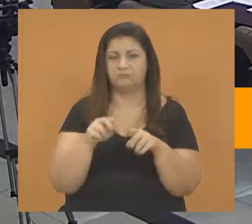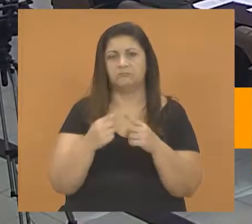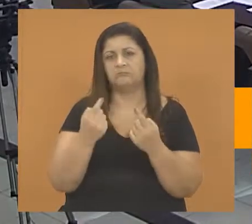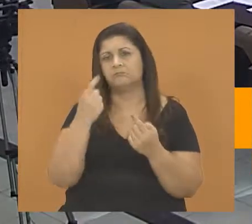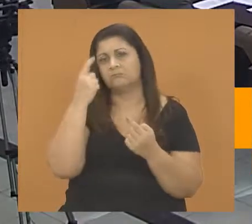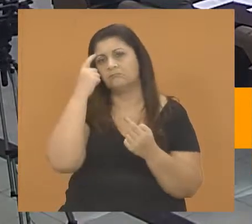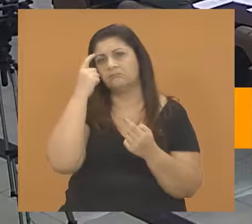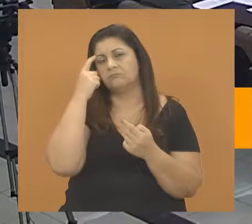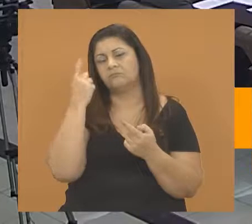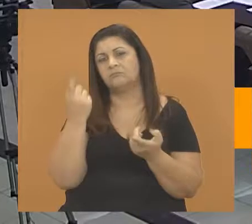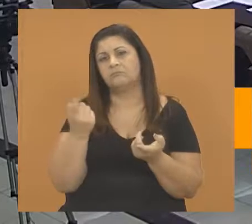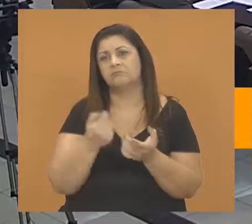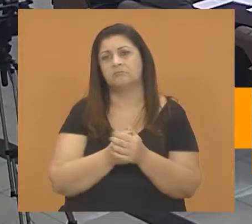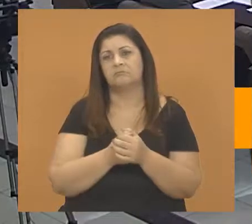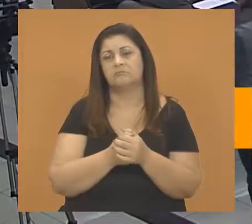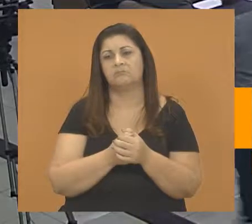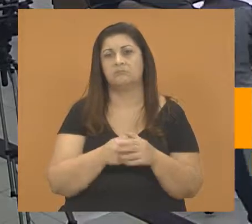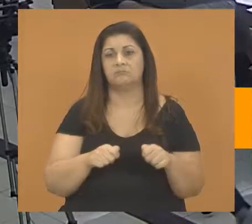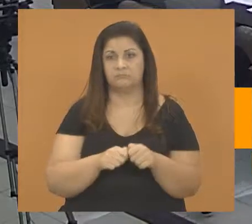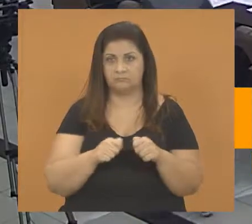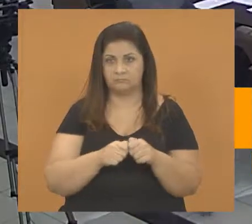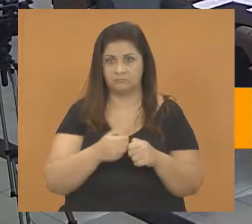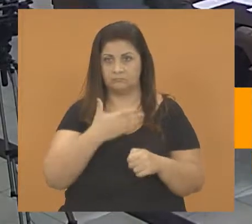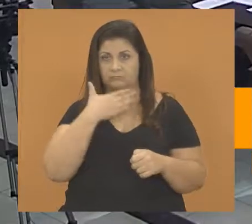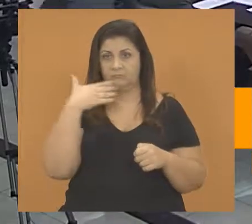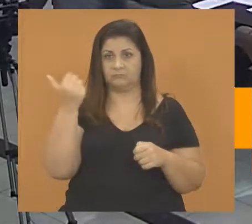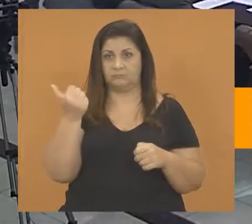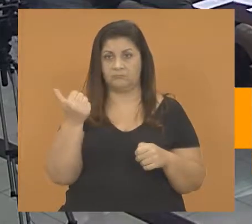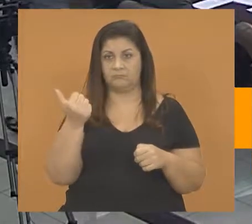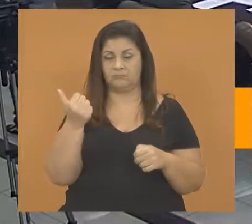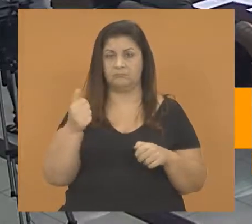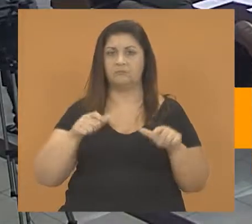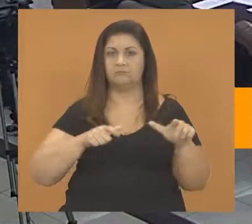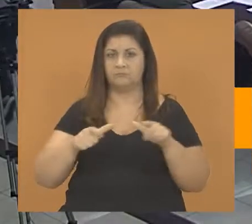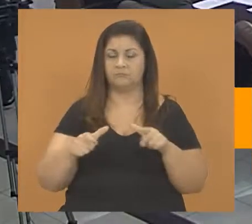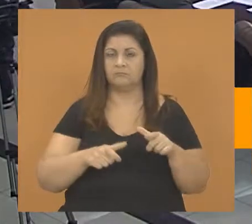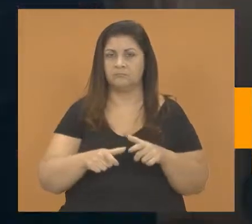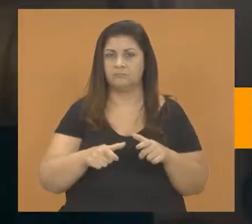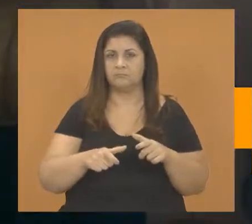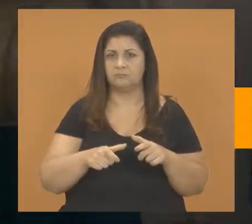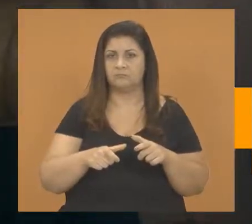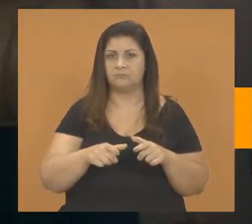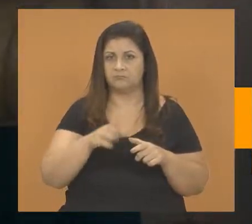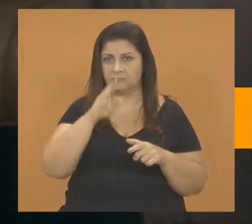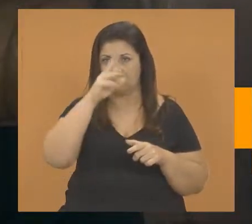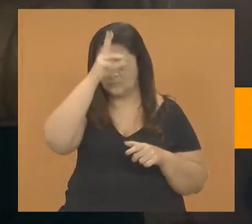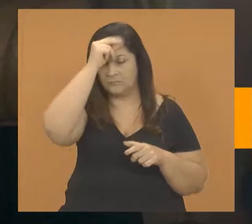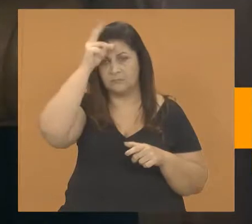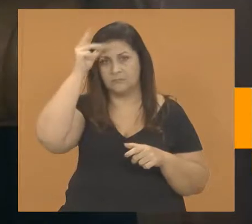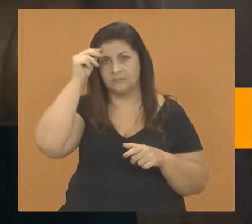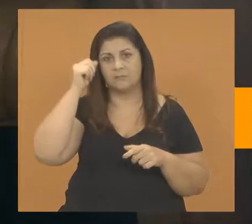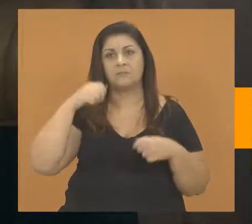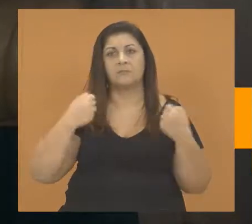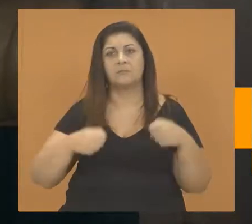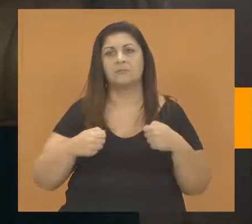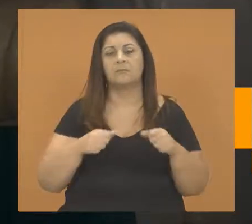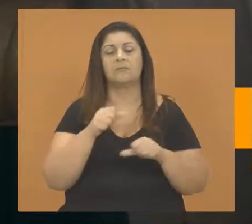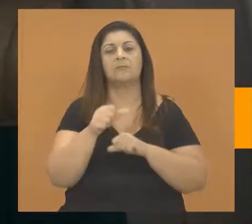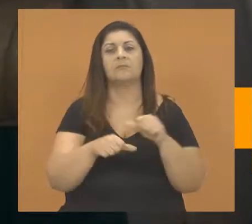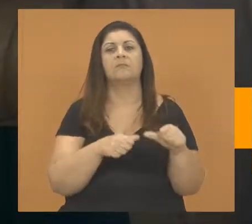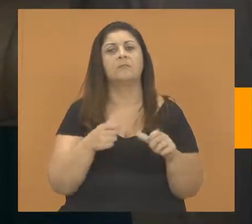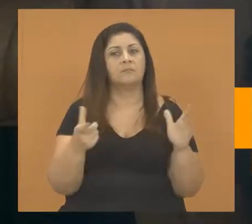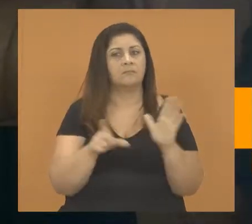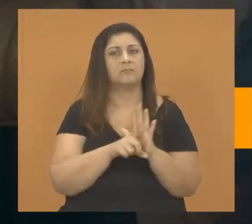que para a gente melhorar o desempenho no serviço público é a reforma do estatuto nosso estatuto e privilegia